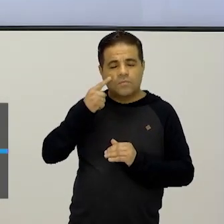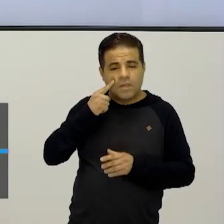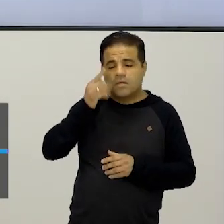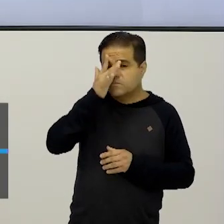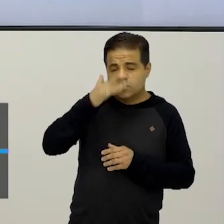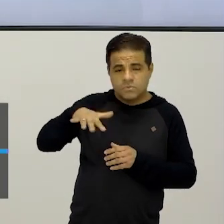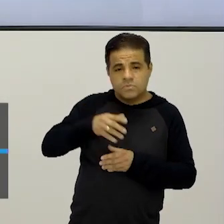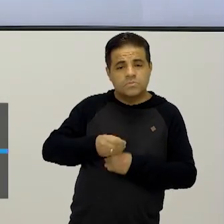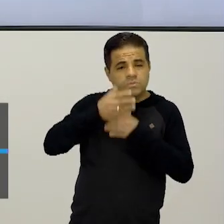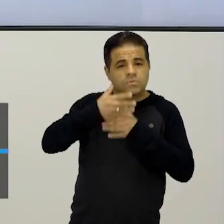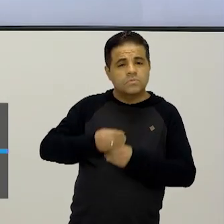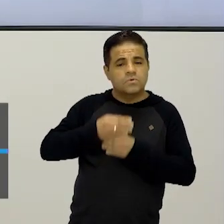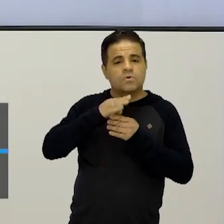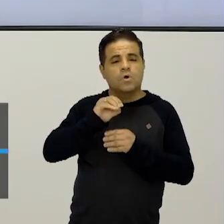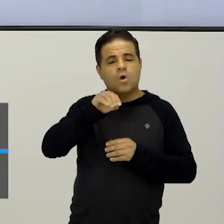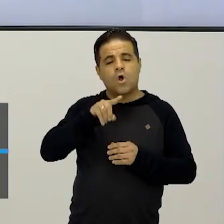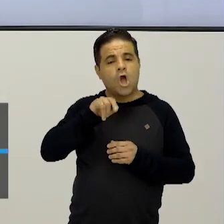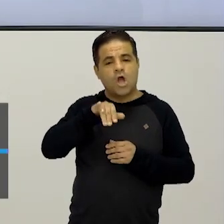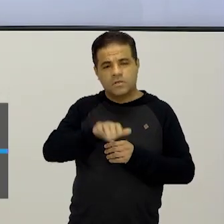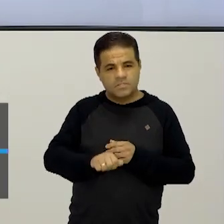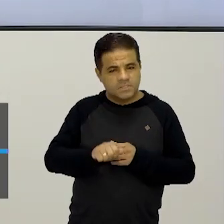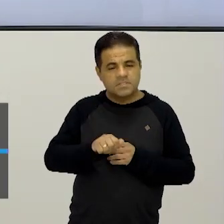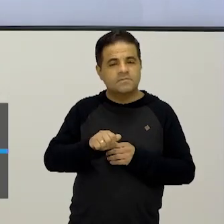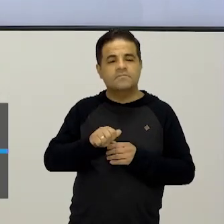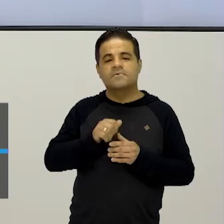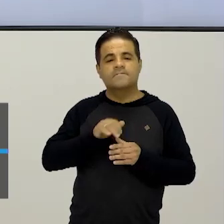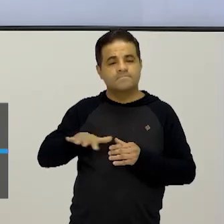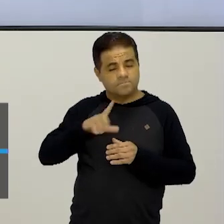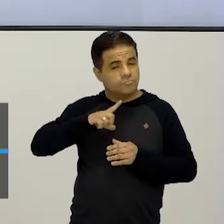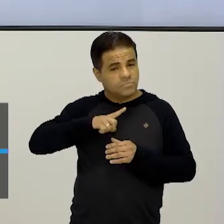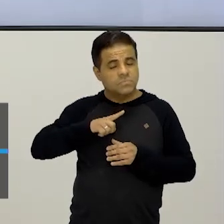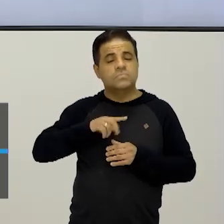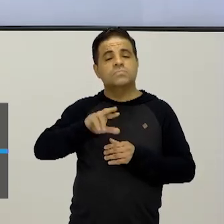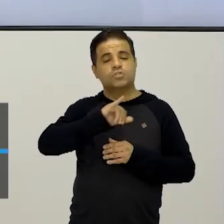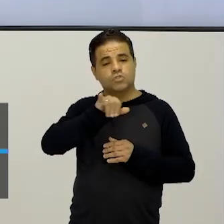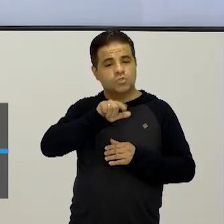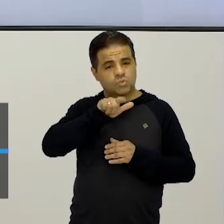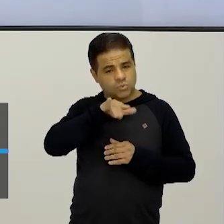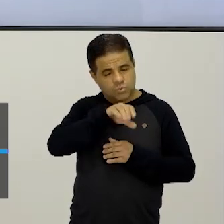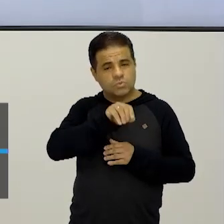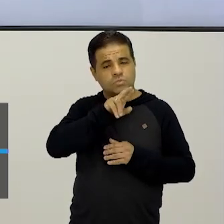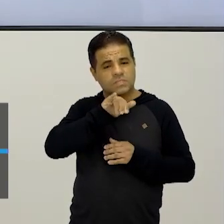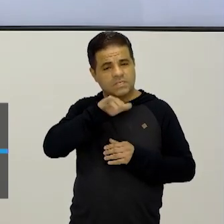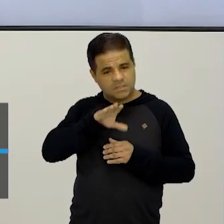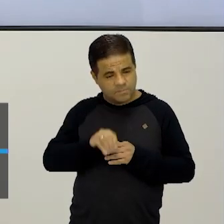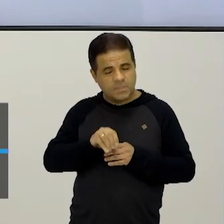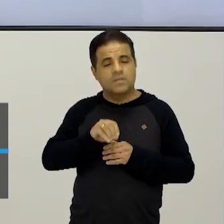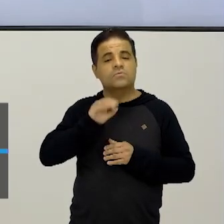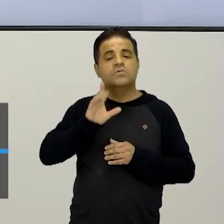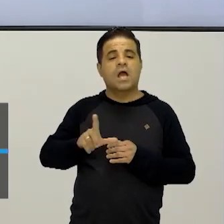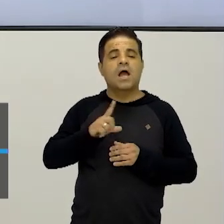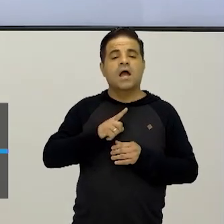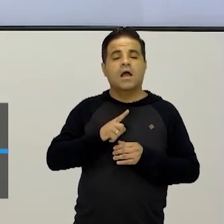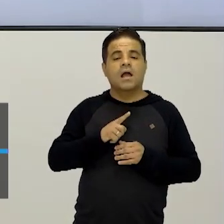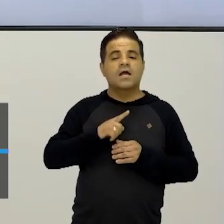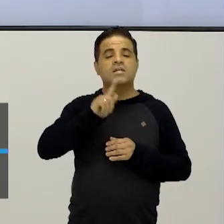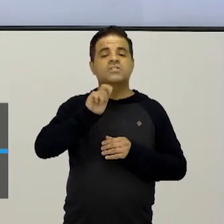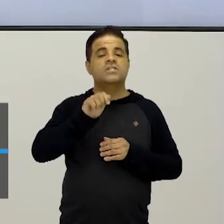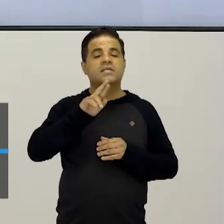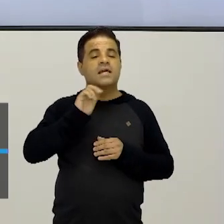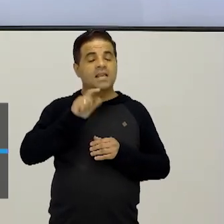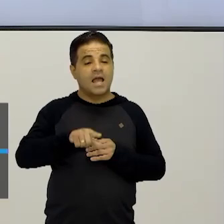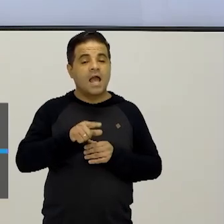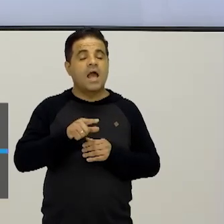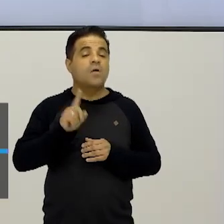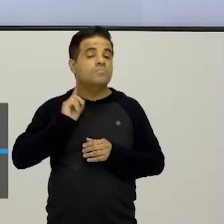pessoal lá de Ondina Sintra, Proiracinda aqui já está aqui, Júlio Ribeiro também, Escola Júlio Ribeiro, então, General Mascarenhas de